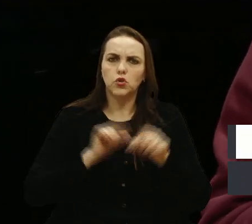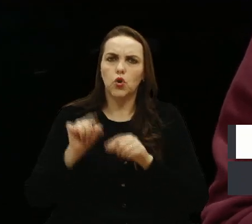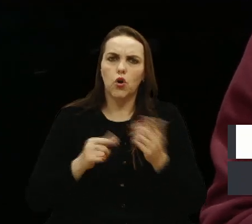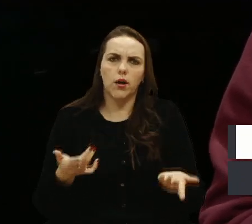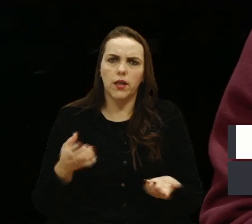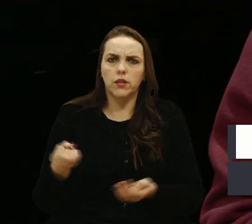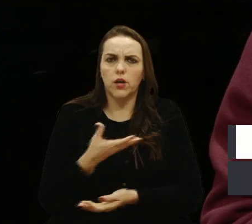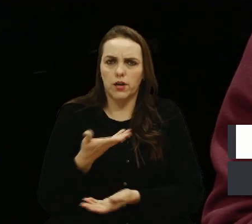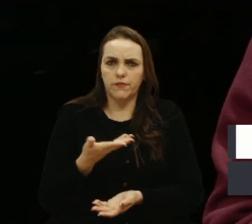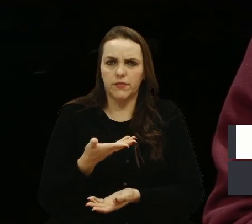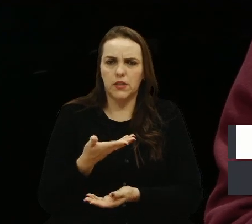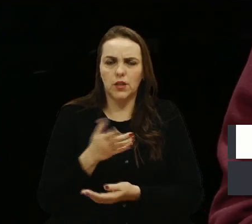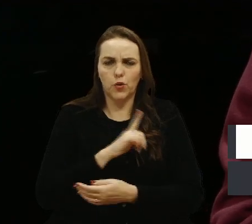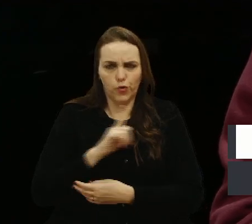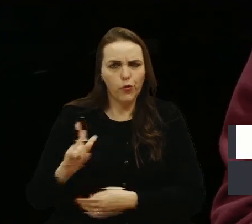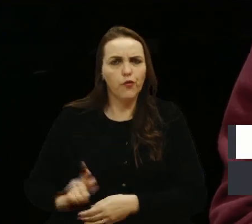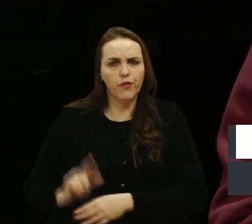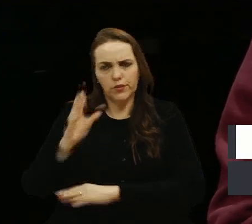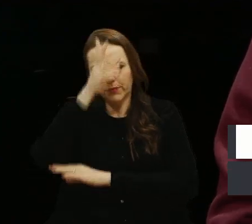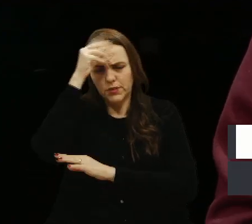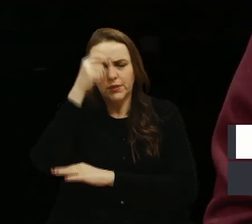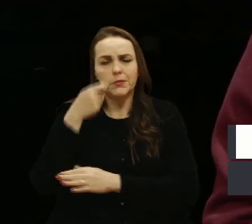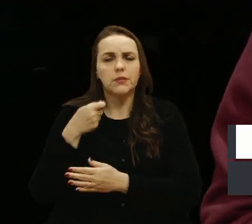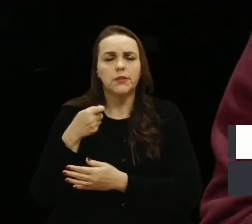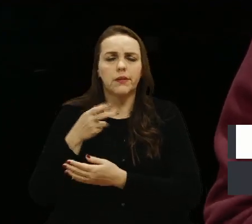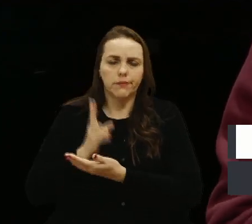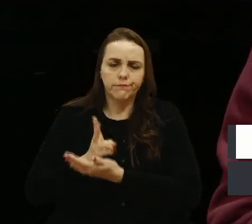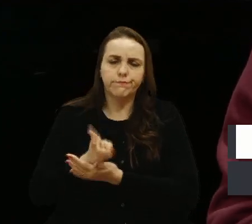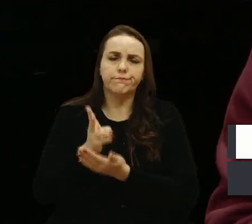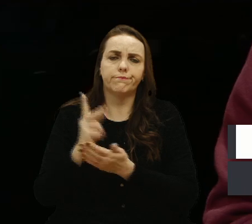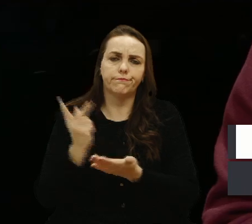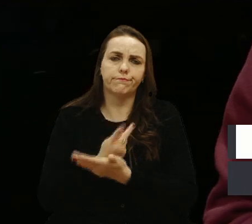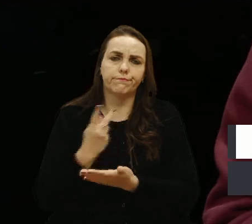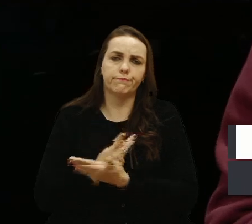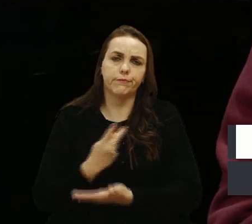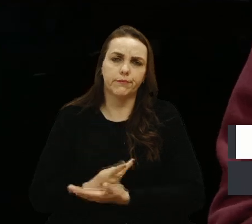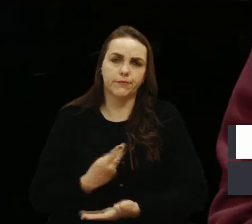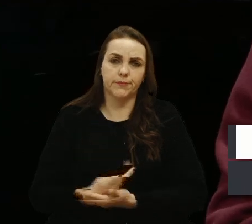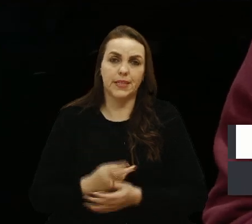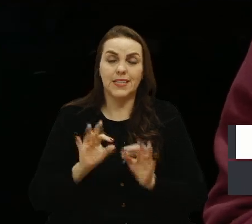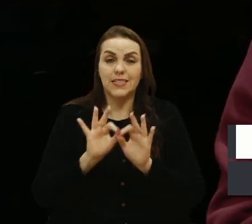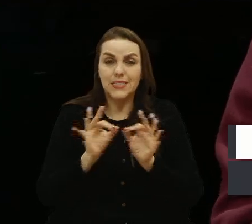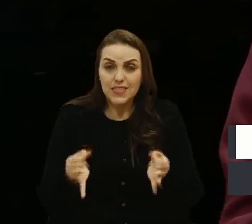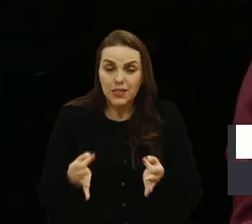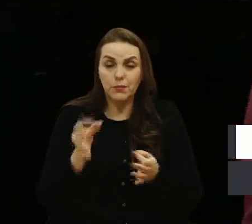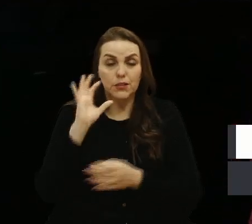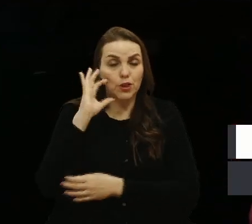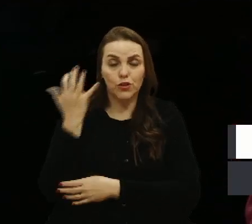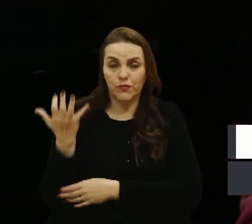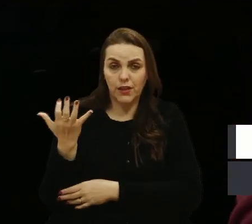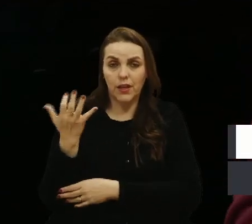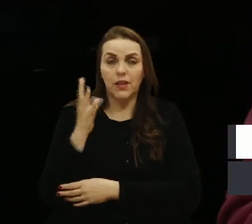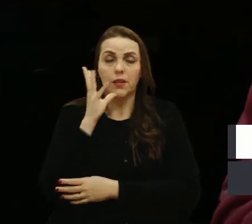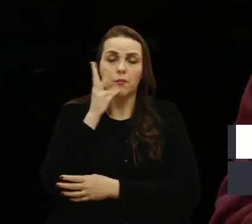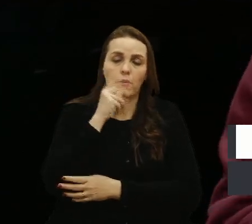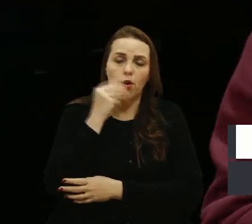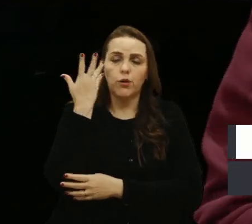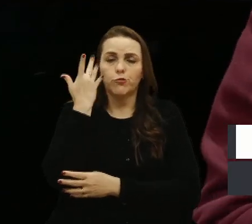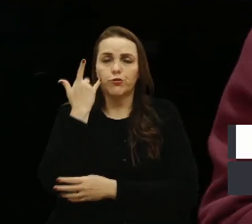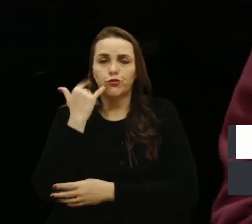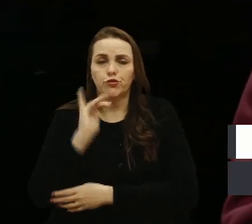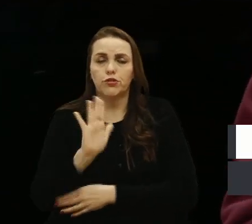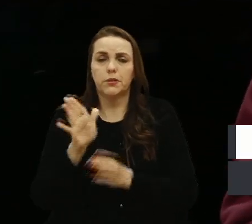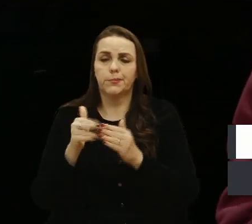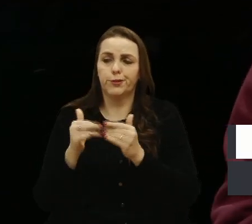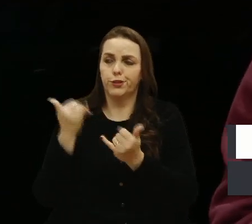Então, se nós não podemos resolver algo simples, que demora dias, que gera um transtorno, que tem que vir aqui fazer pedido de informação,